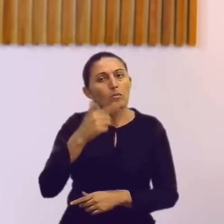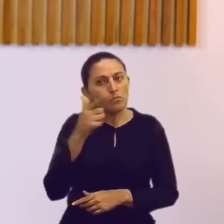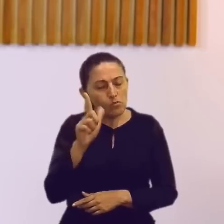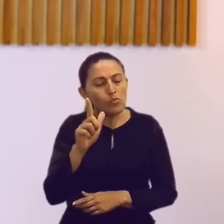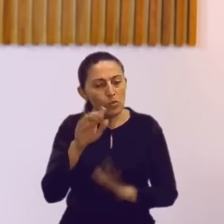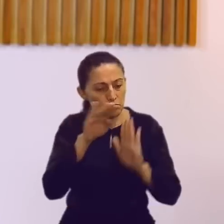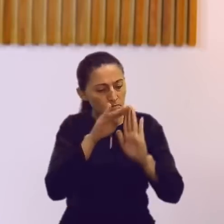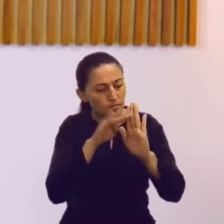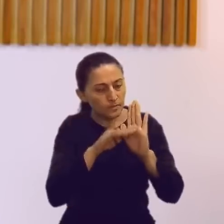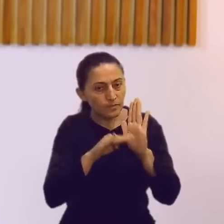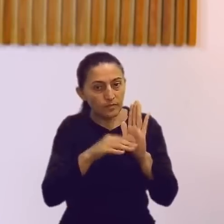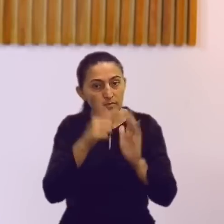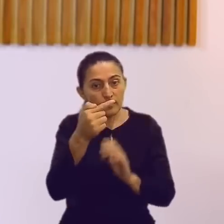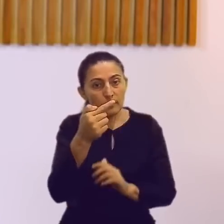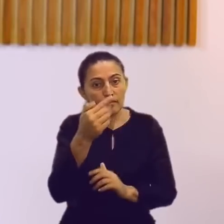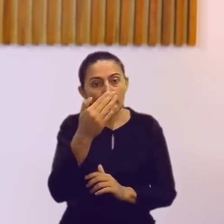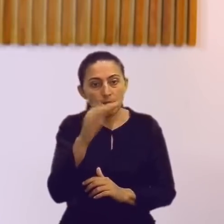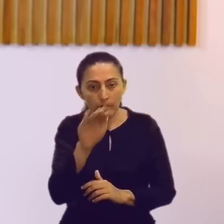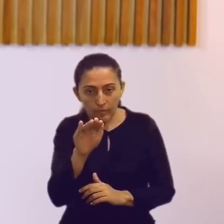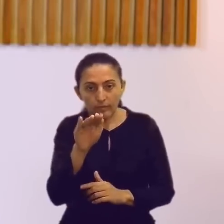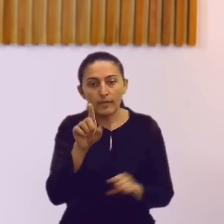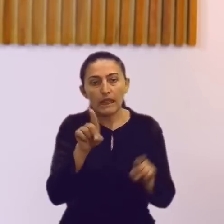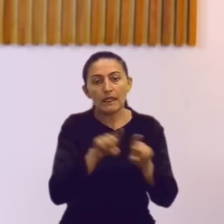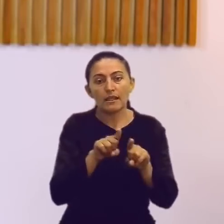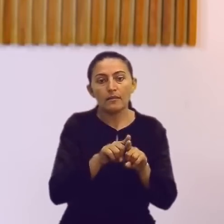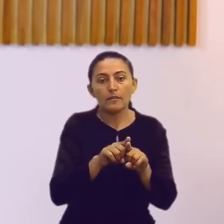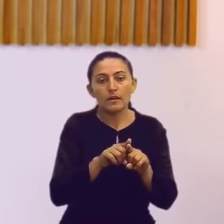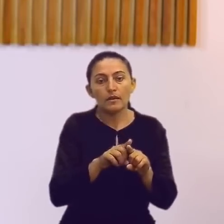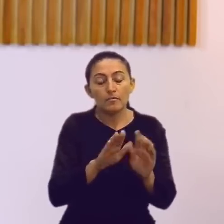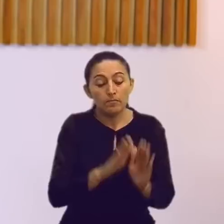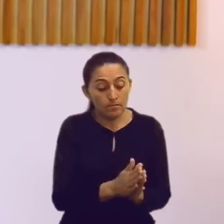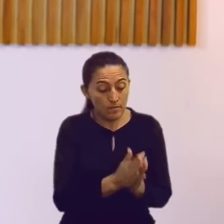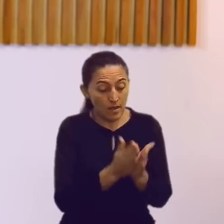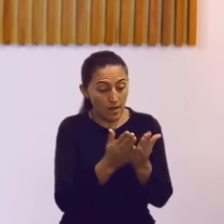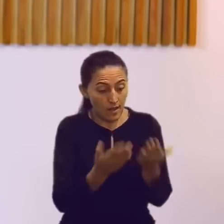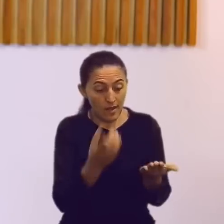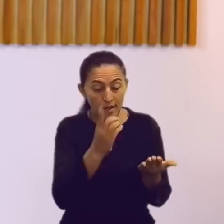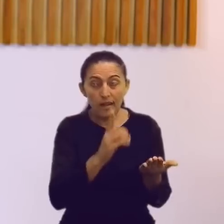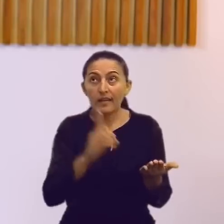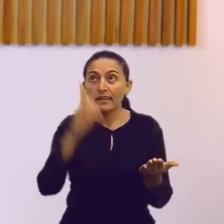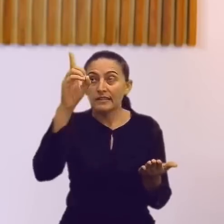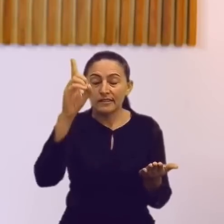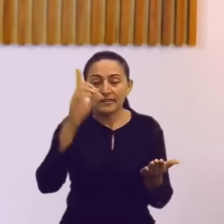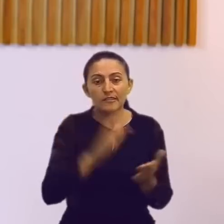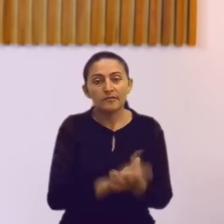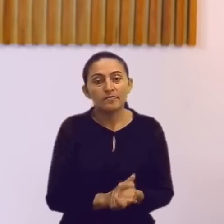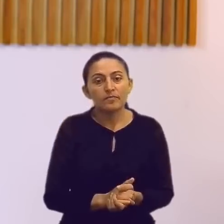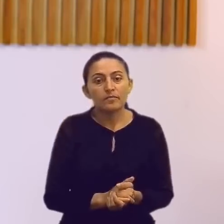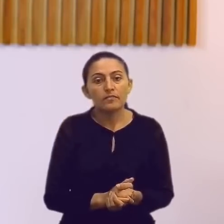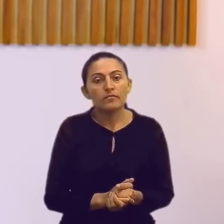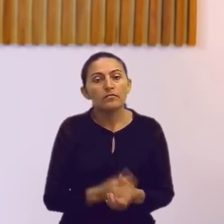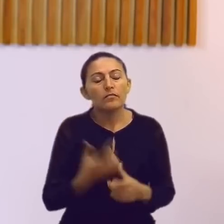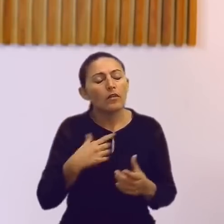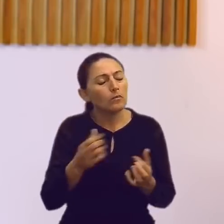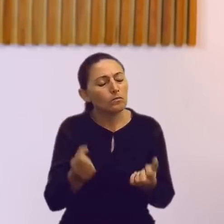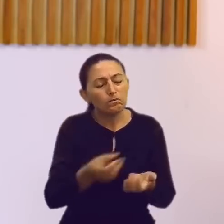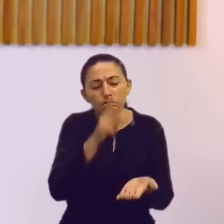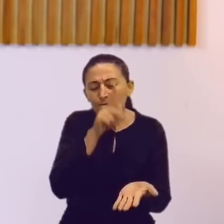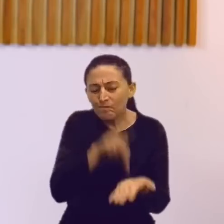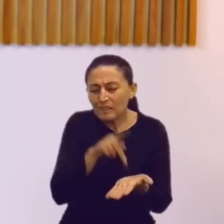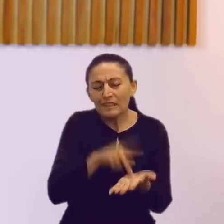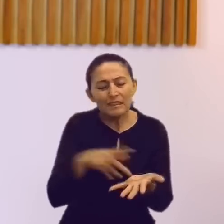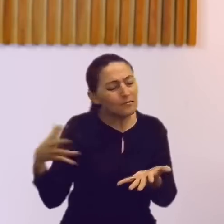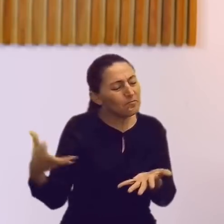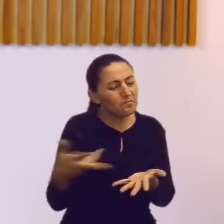às 19h30. O programa Abrindo a Bíblia, onde verdades maravilhosas estão